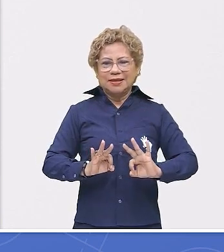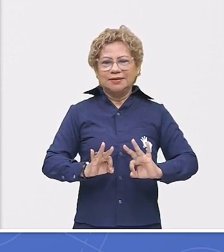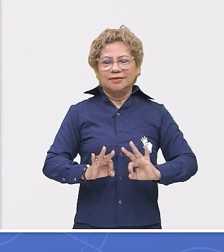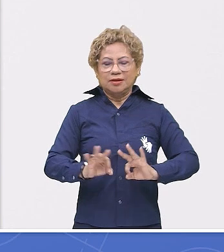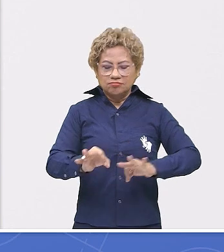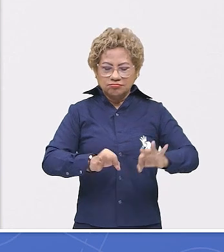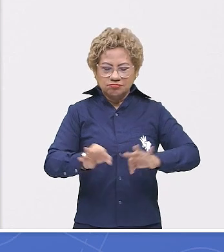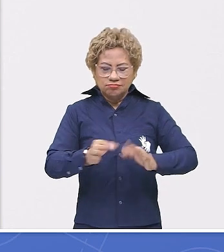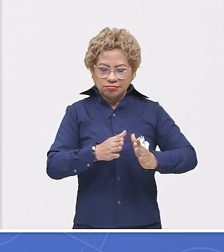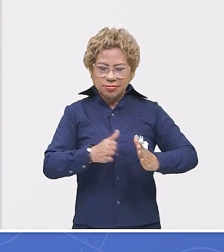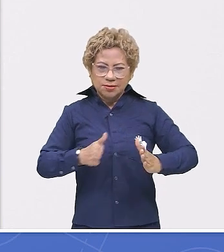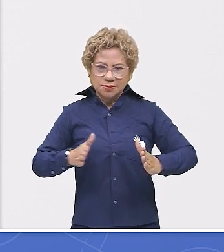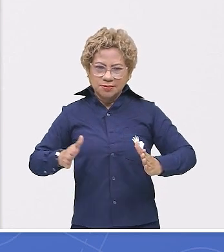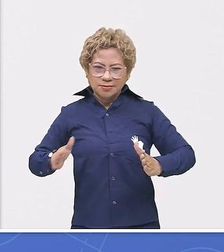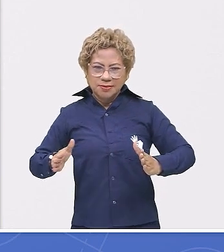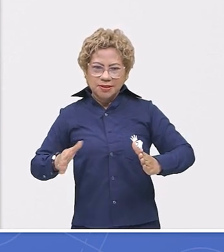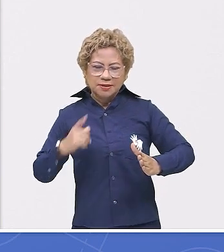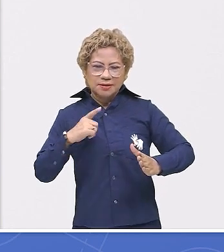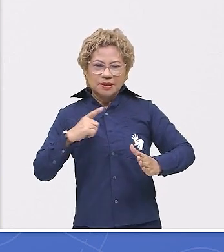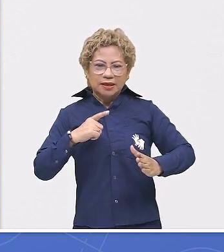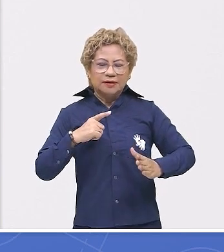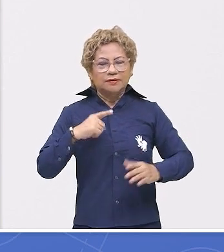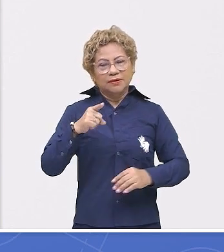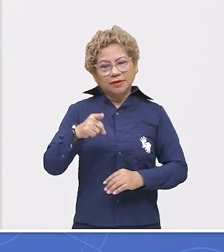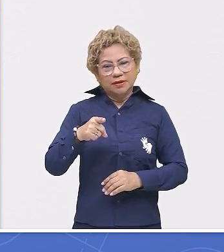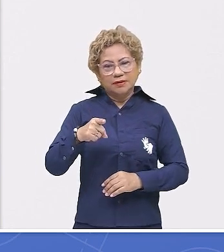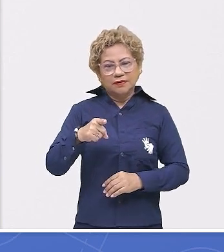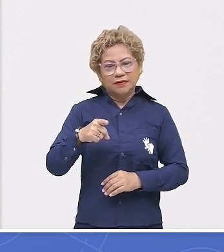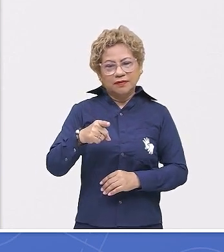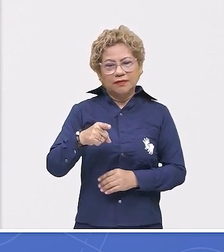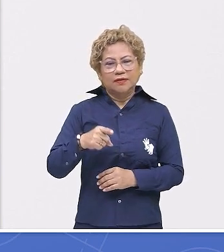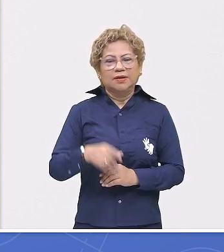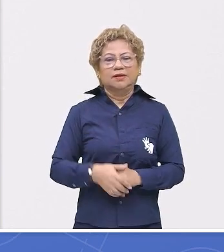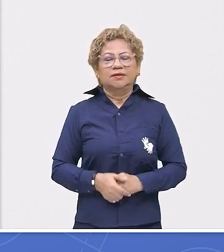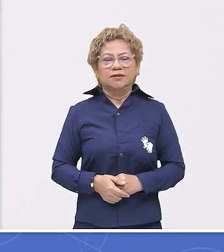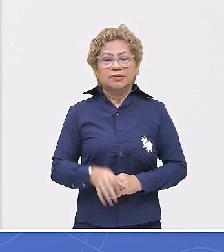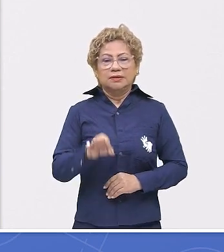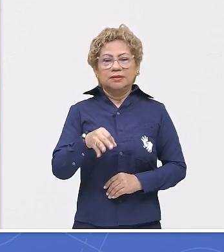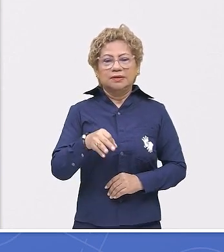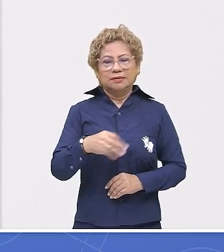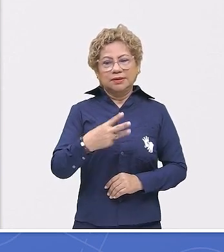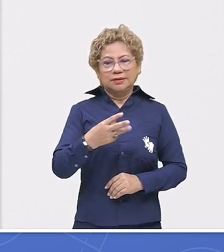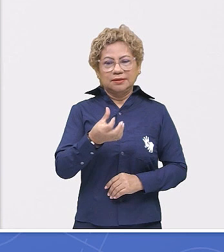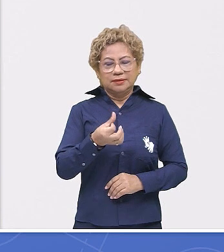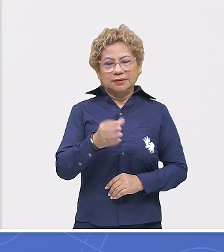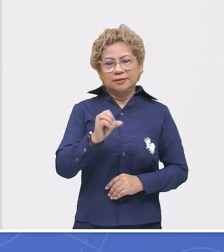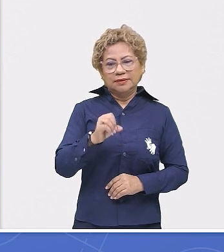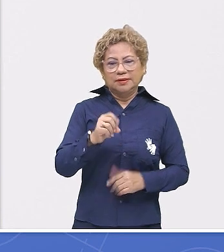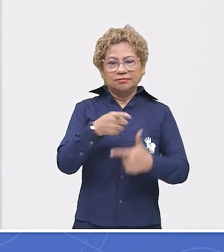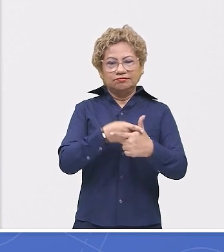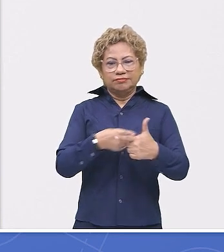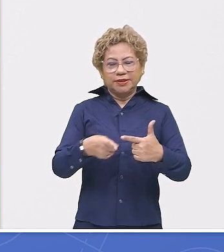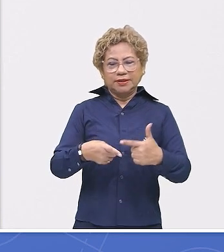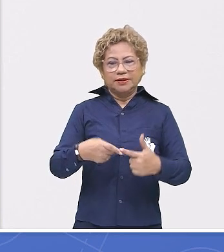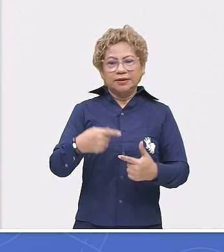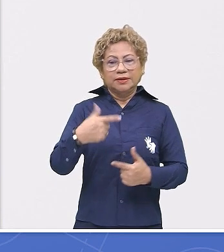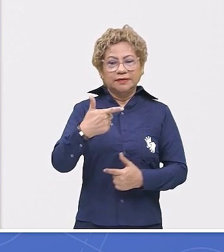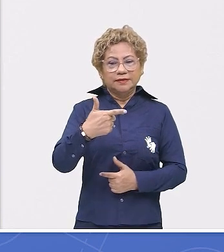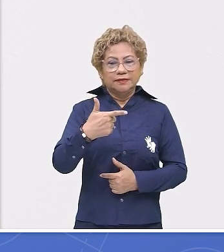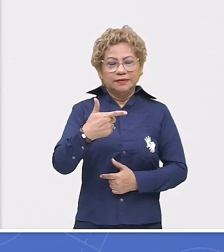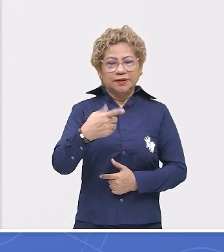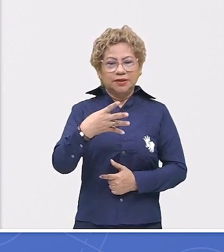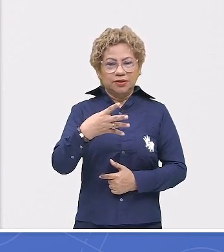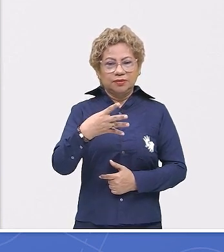tá? Com 24 horas do dia, então aí nós temos o resultado de 15 graus,